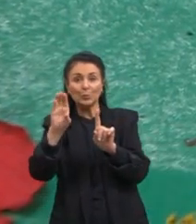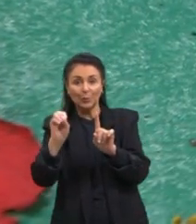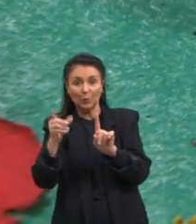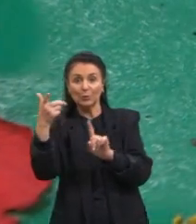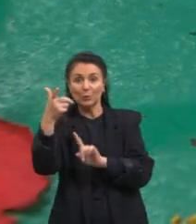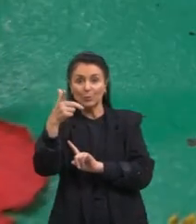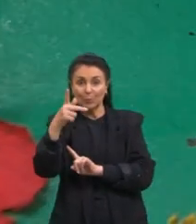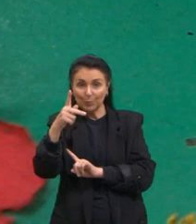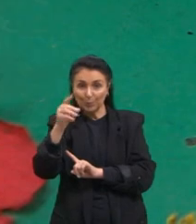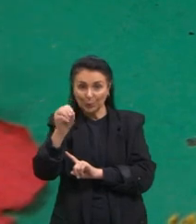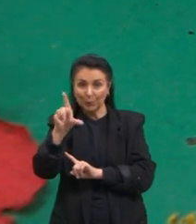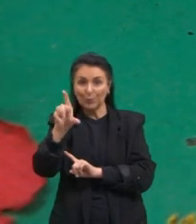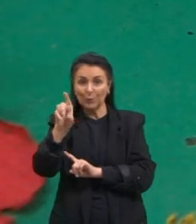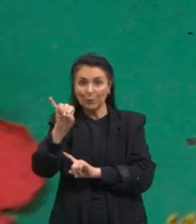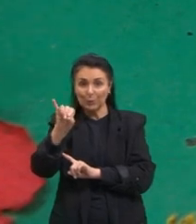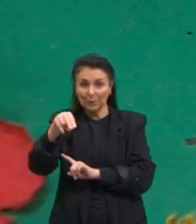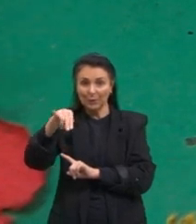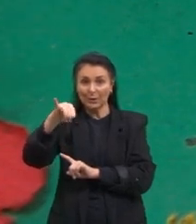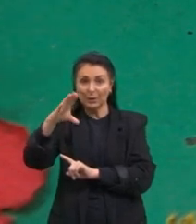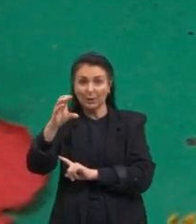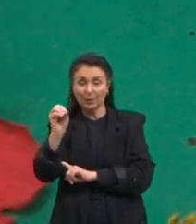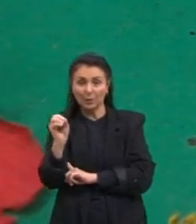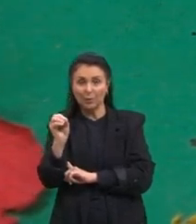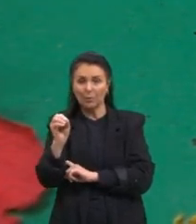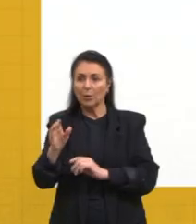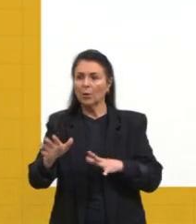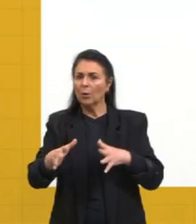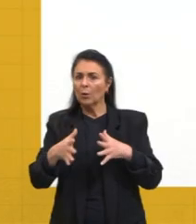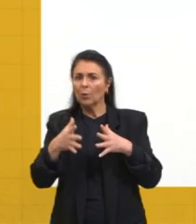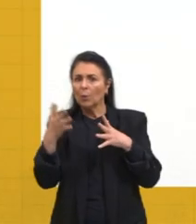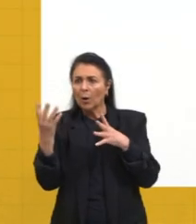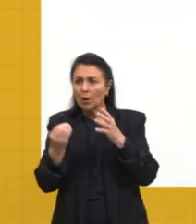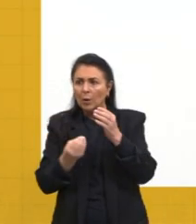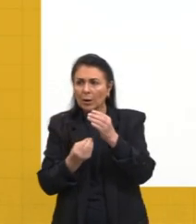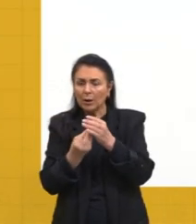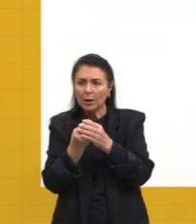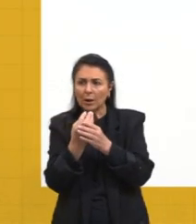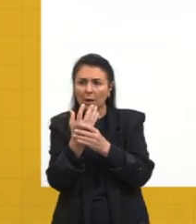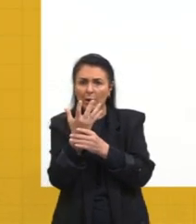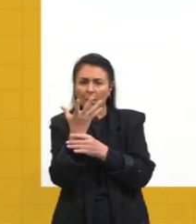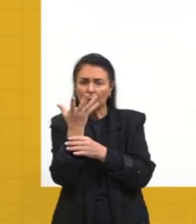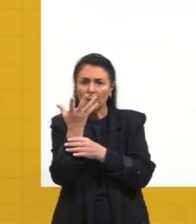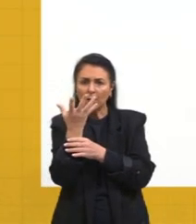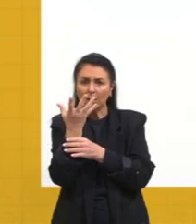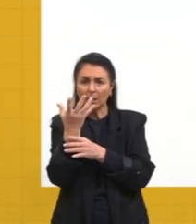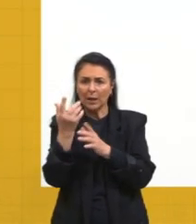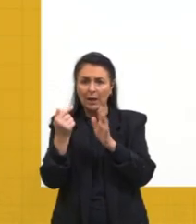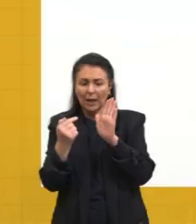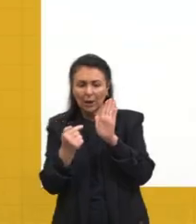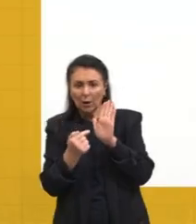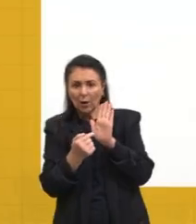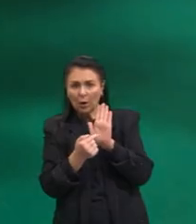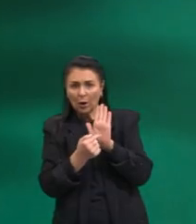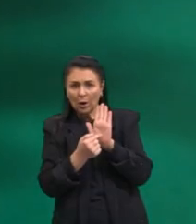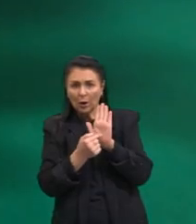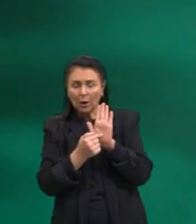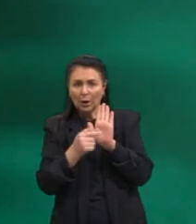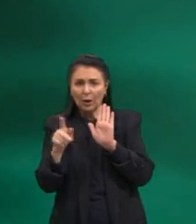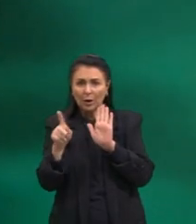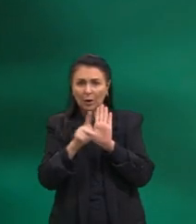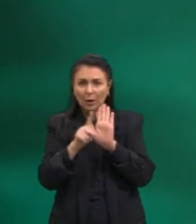polínico onde é que vai dar esse tubo polínico ele vai daqui ó olha aqui na